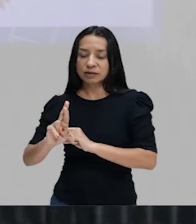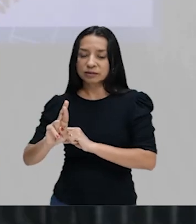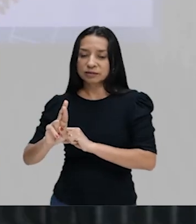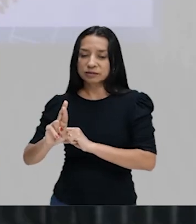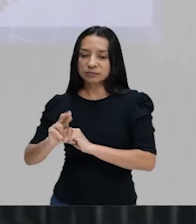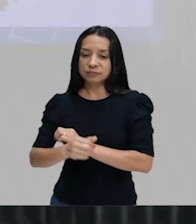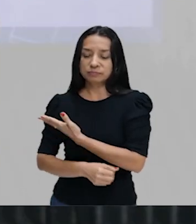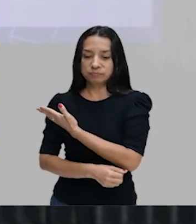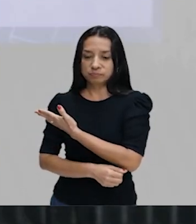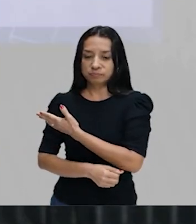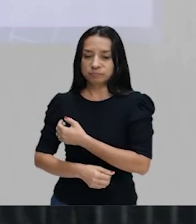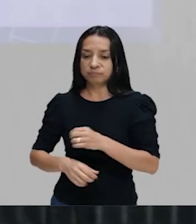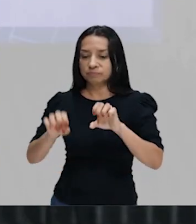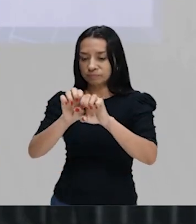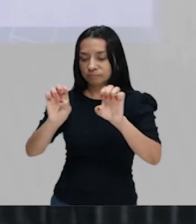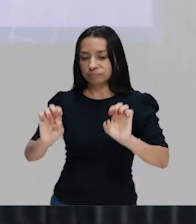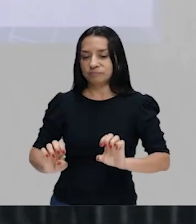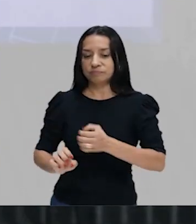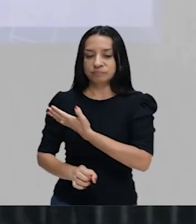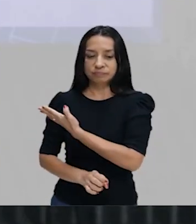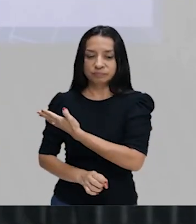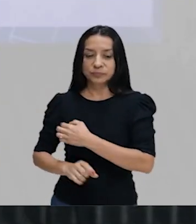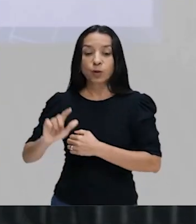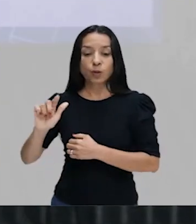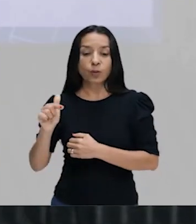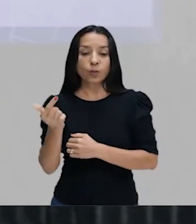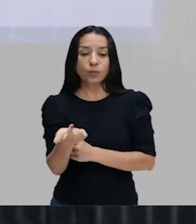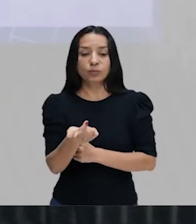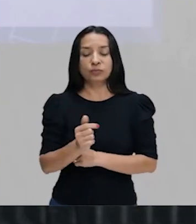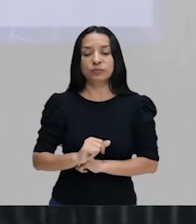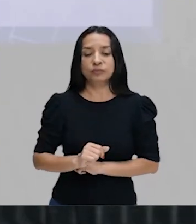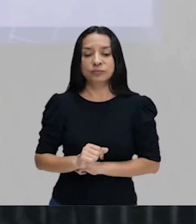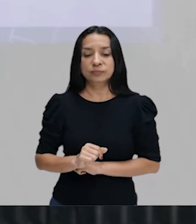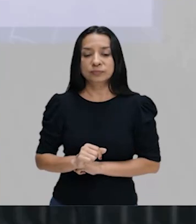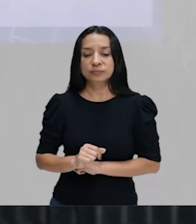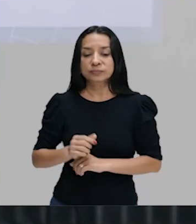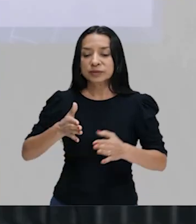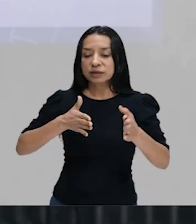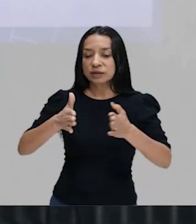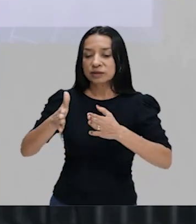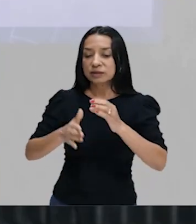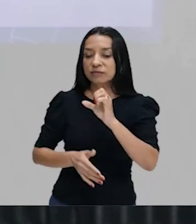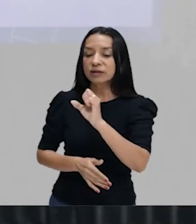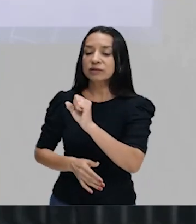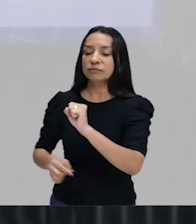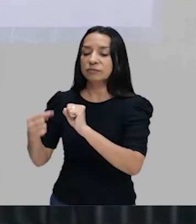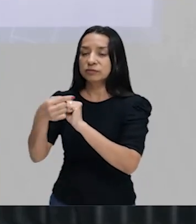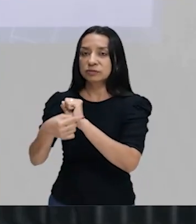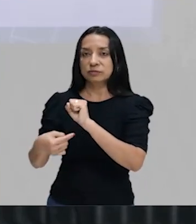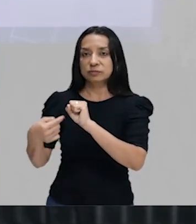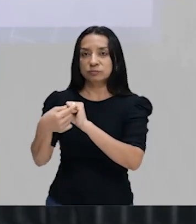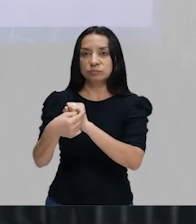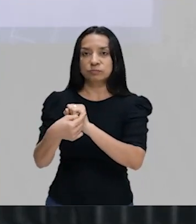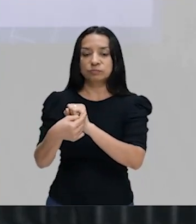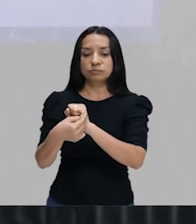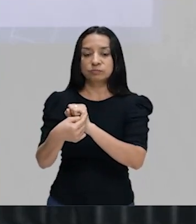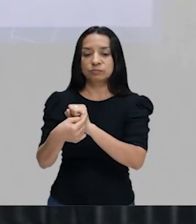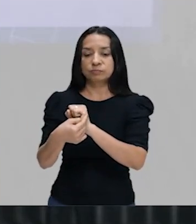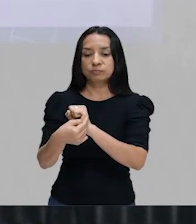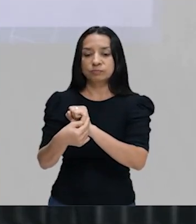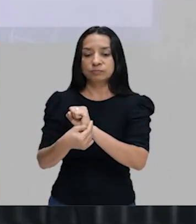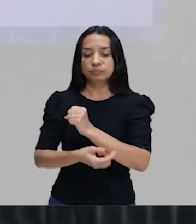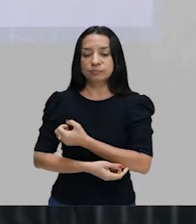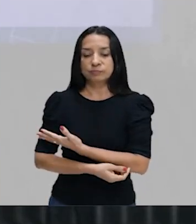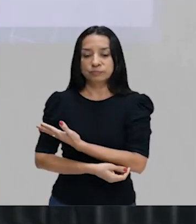entre A e B, tá? Próximo, aqui eu tenho o intervalo fechado. Nós também vimos ele ainda há pouco. Então, o